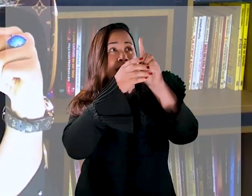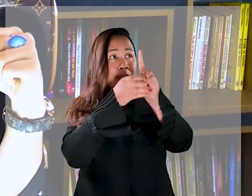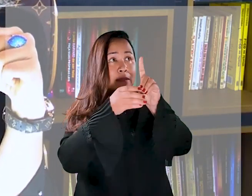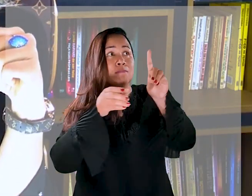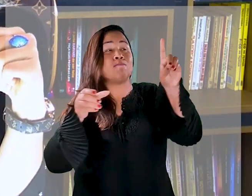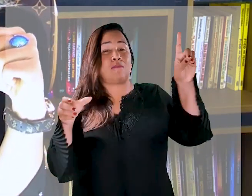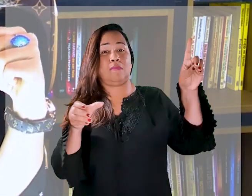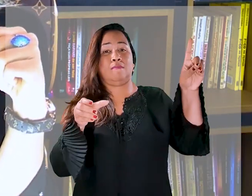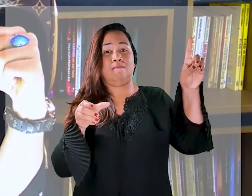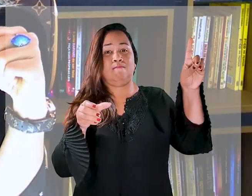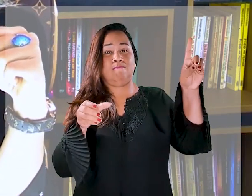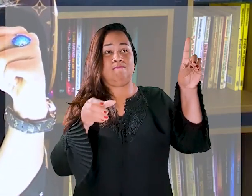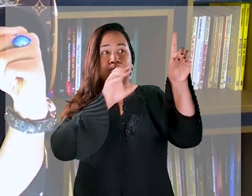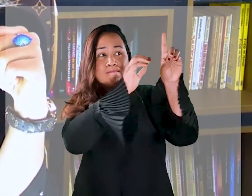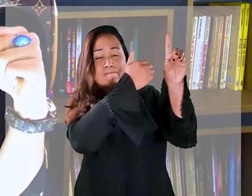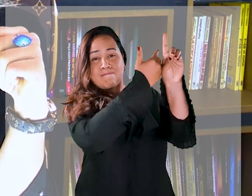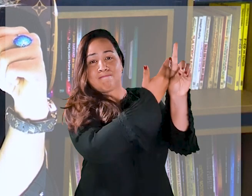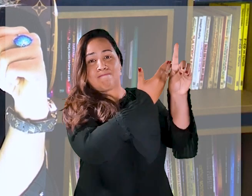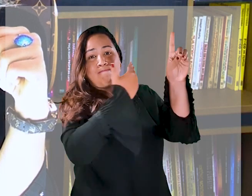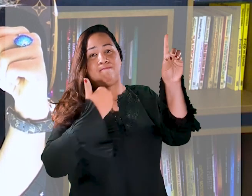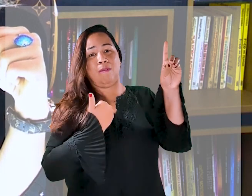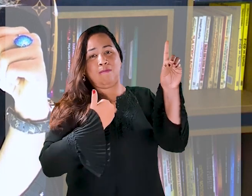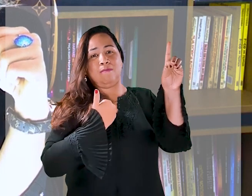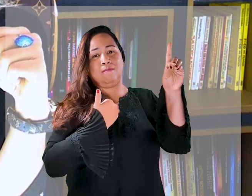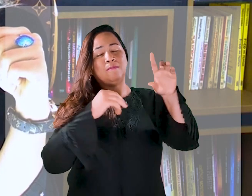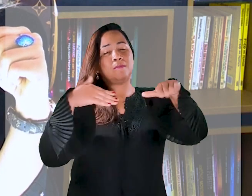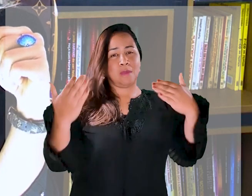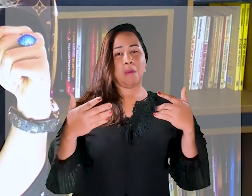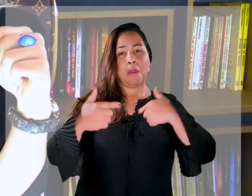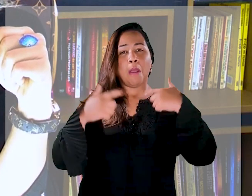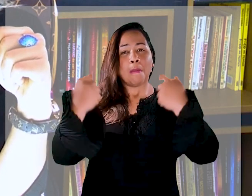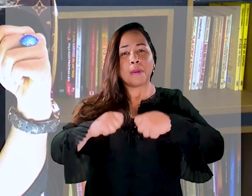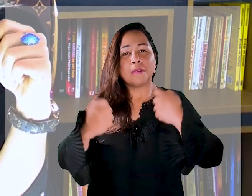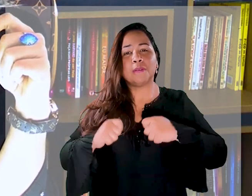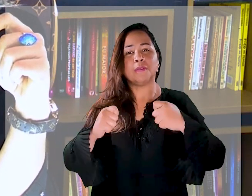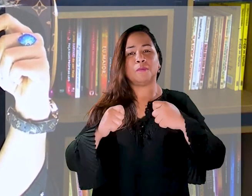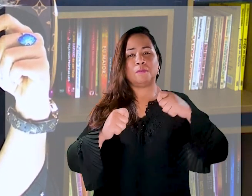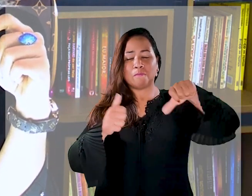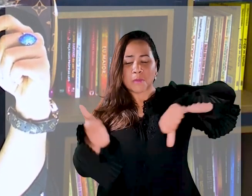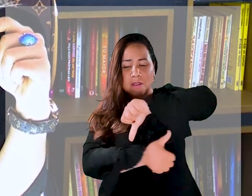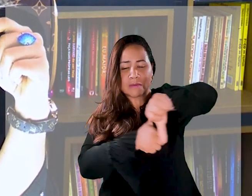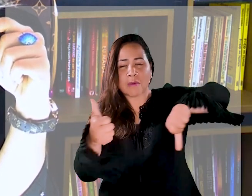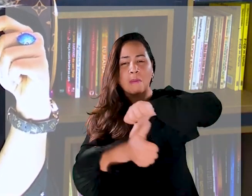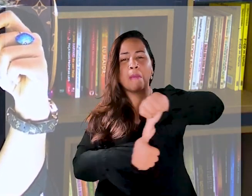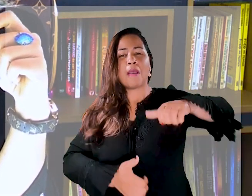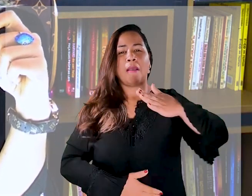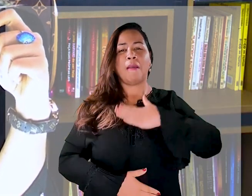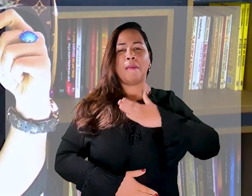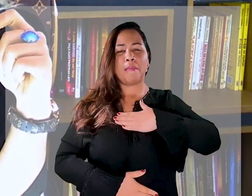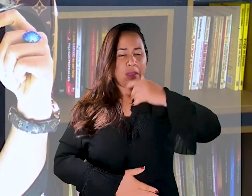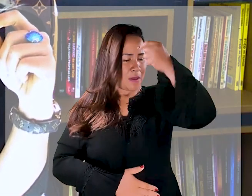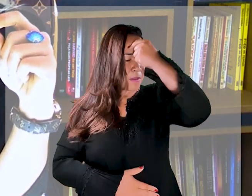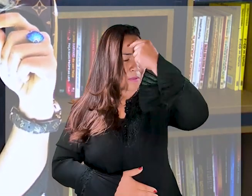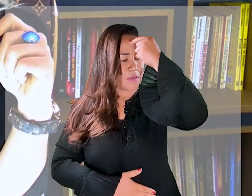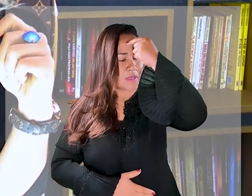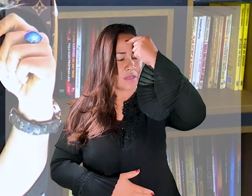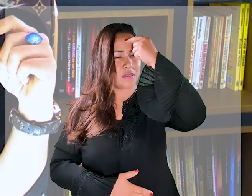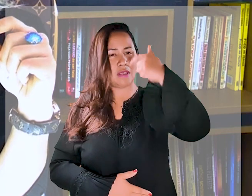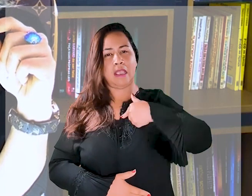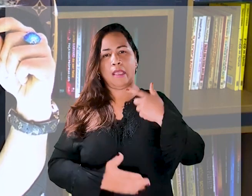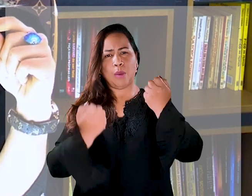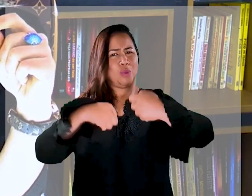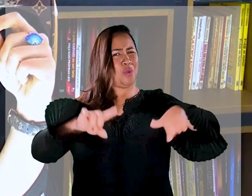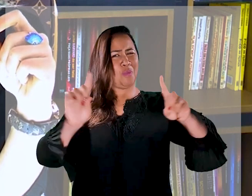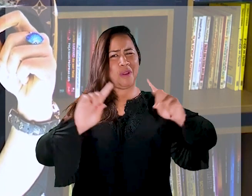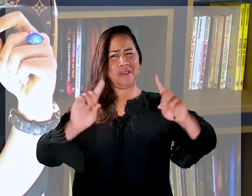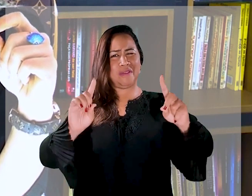quem eu sou, para que eu me aprove. Eu não preciso de aplausos, eu me aplaudo. Eu não preciso de